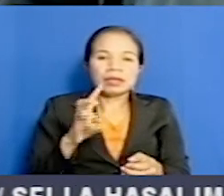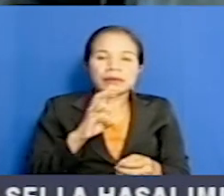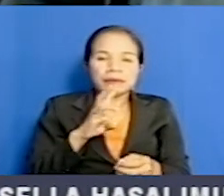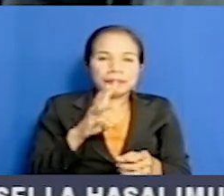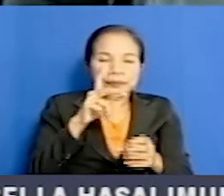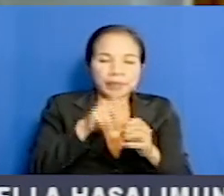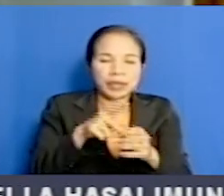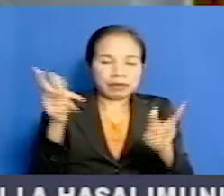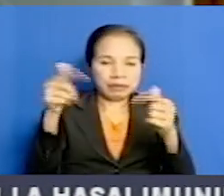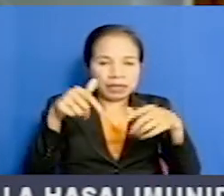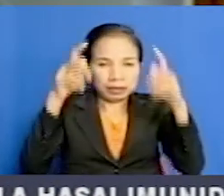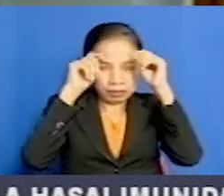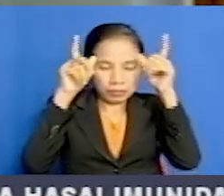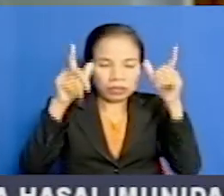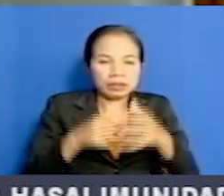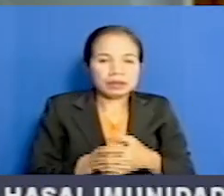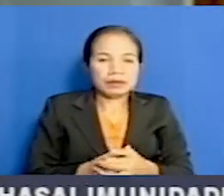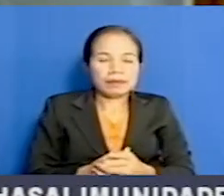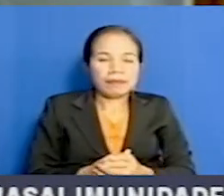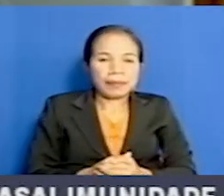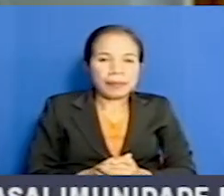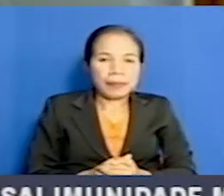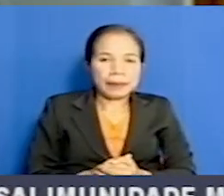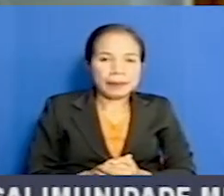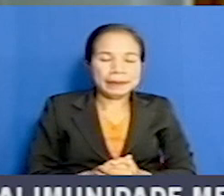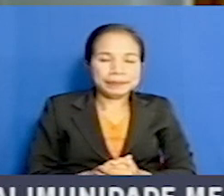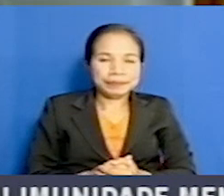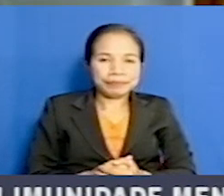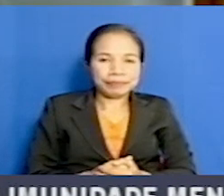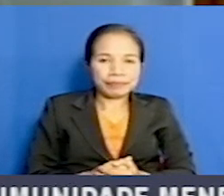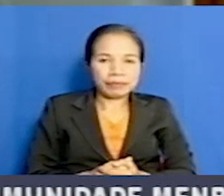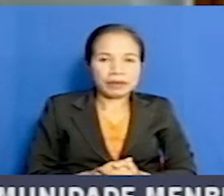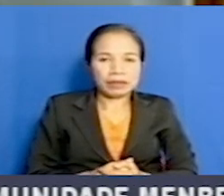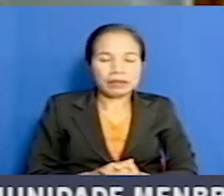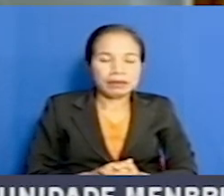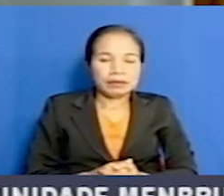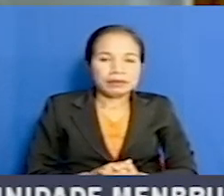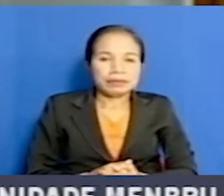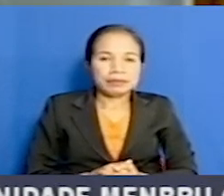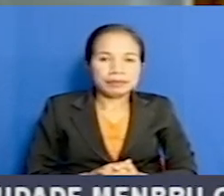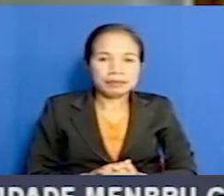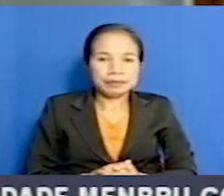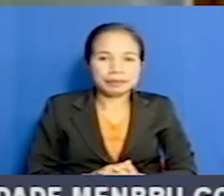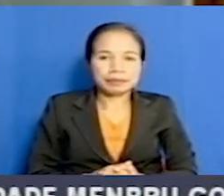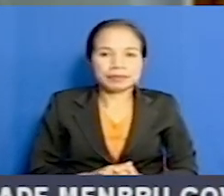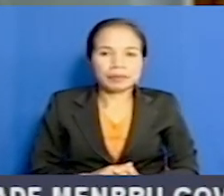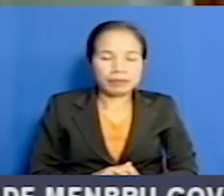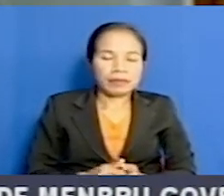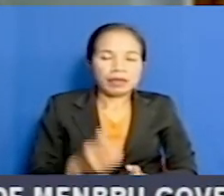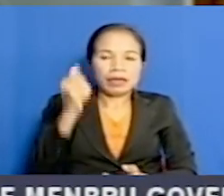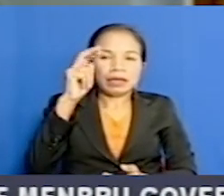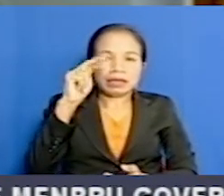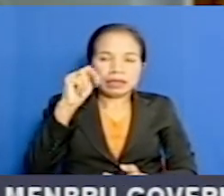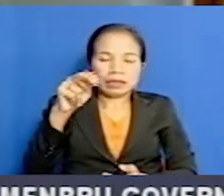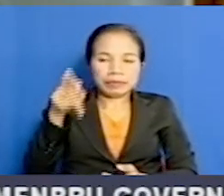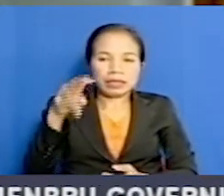um problema técnico que tem o Ministério Obras, Ministério Petróleo, ANPM, tira